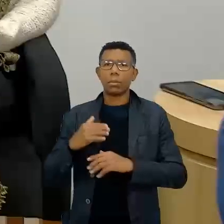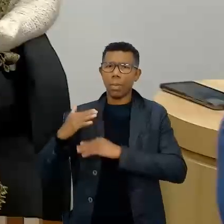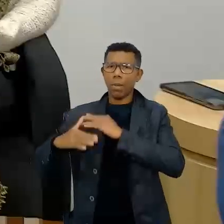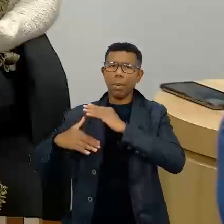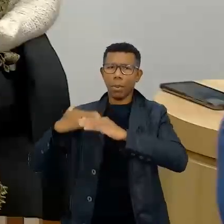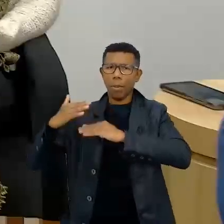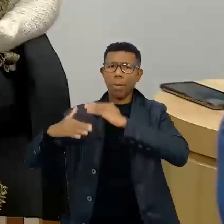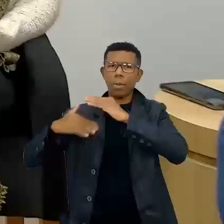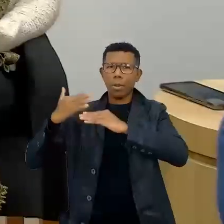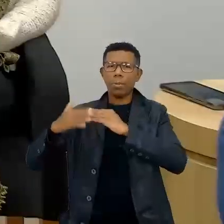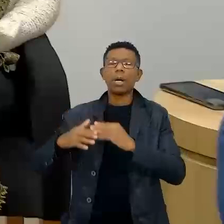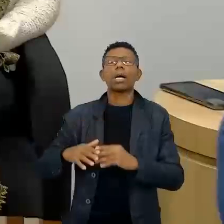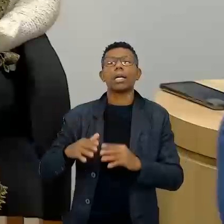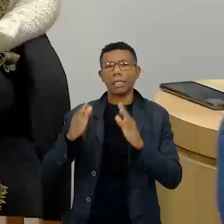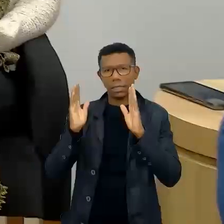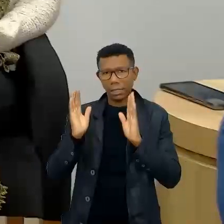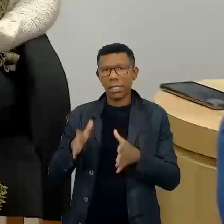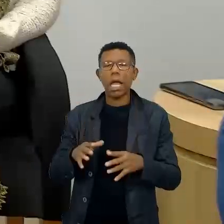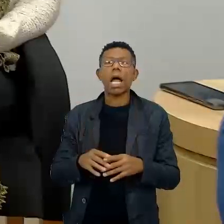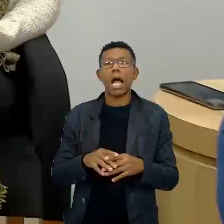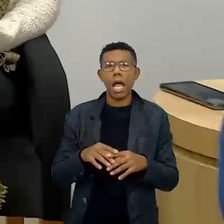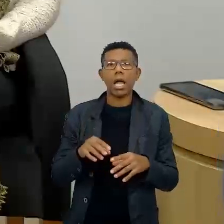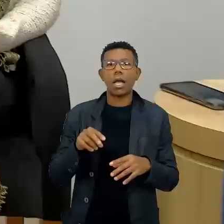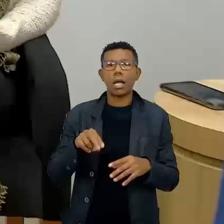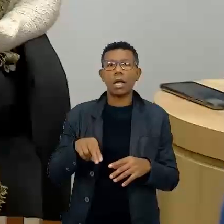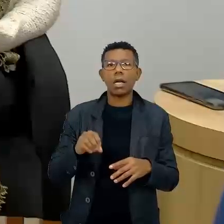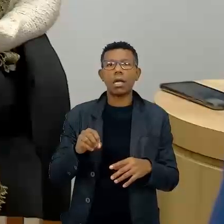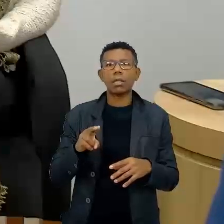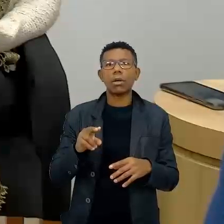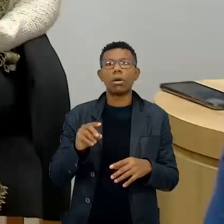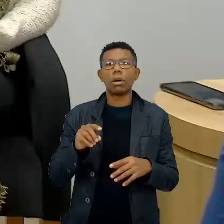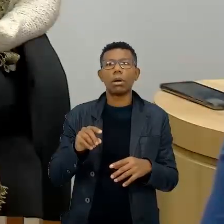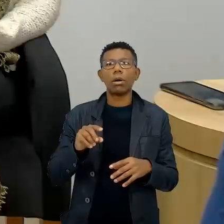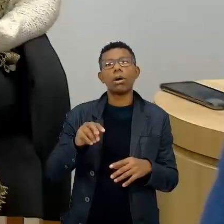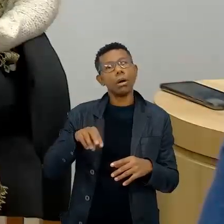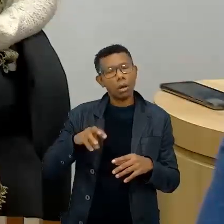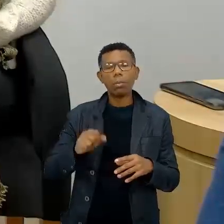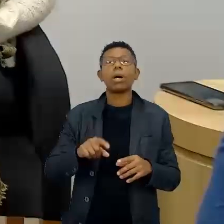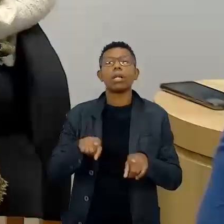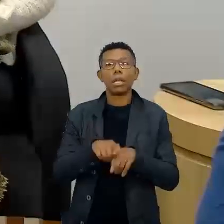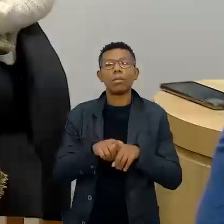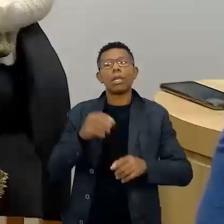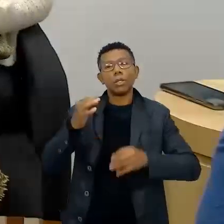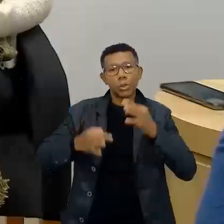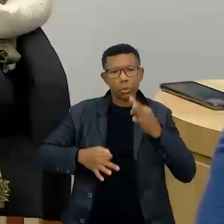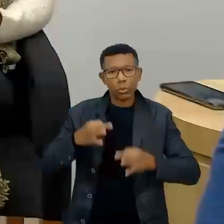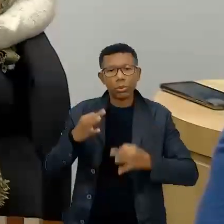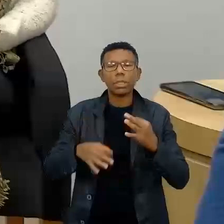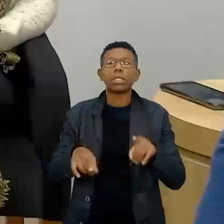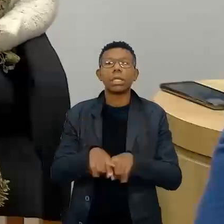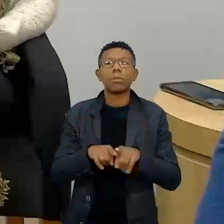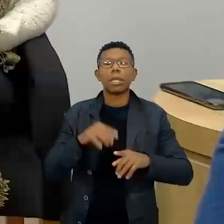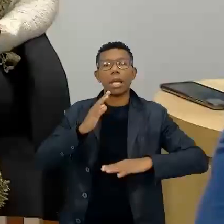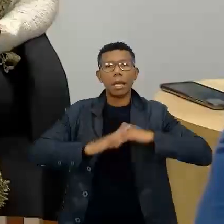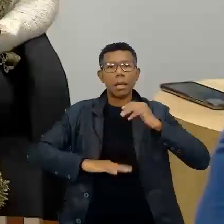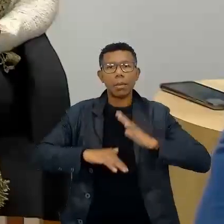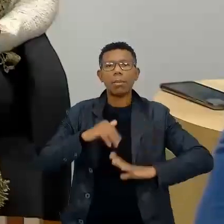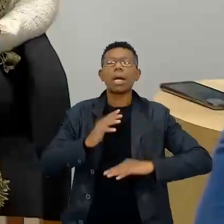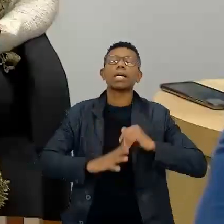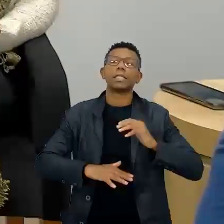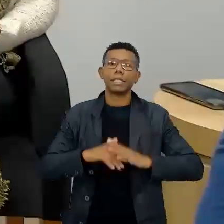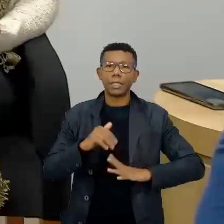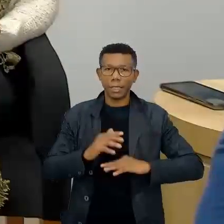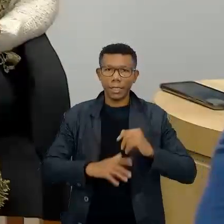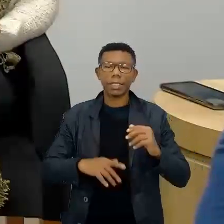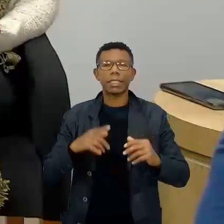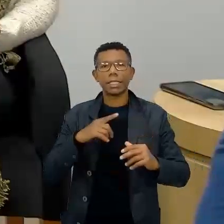avanços com relação à normativa, com relação à questão jurídica de se tratar, a prática ela é existente e,